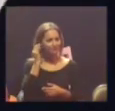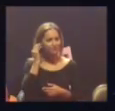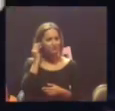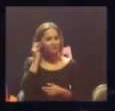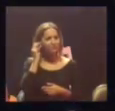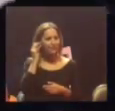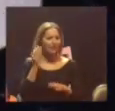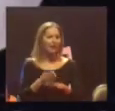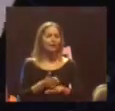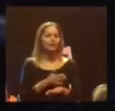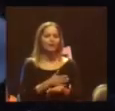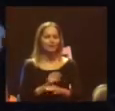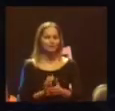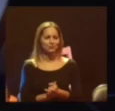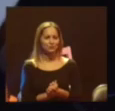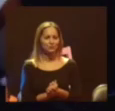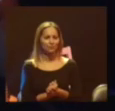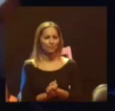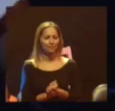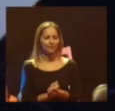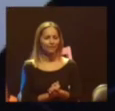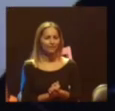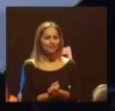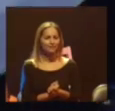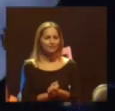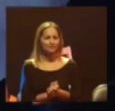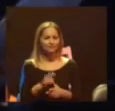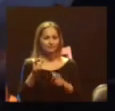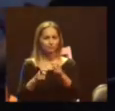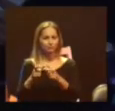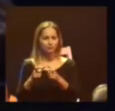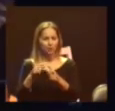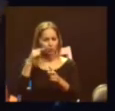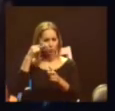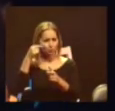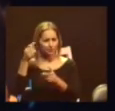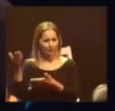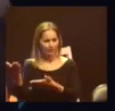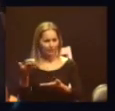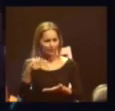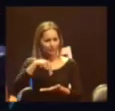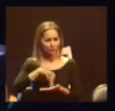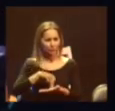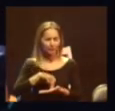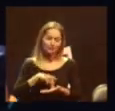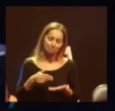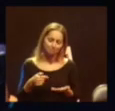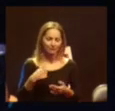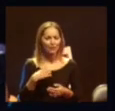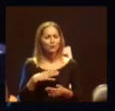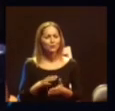Antes da subida ao palco dos nossos convidados especiais, queria fazer